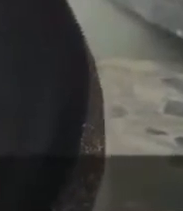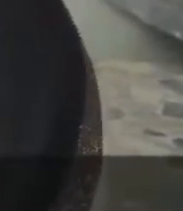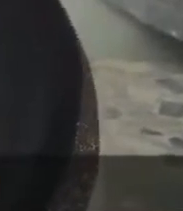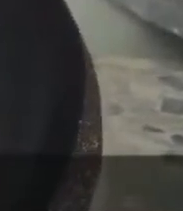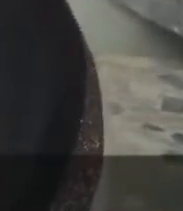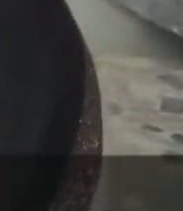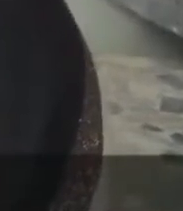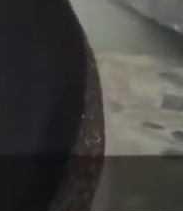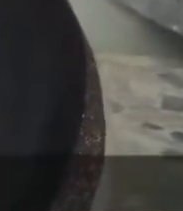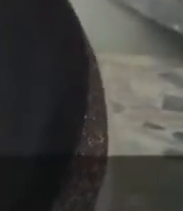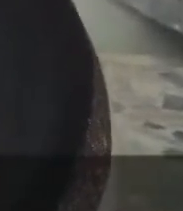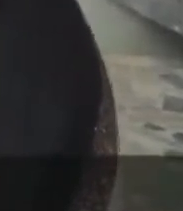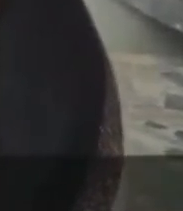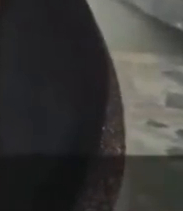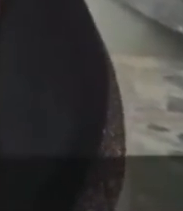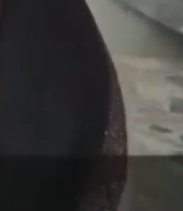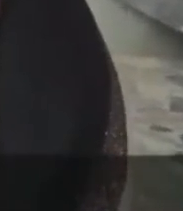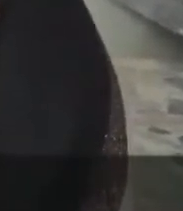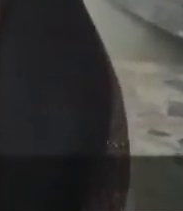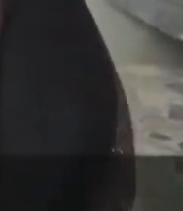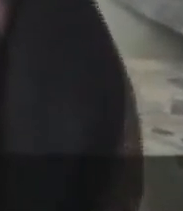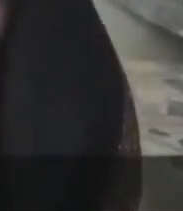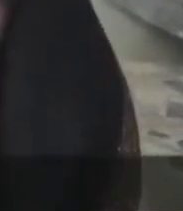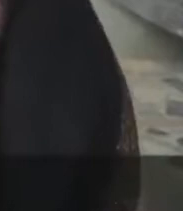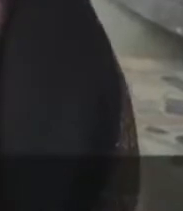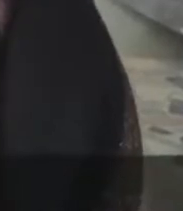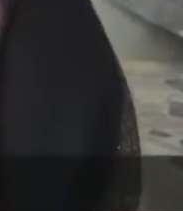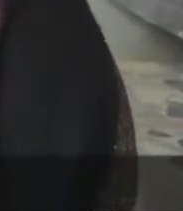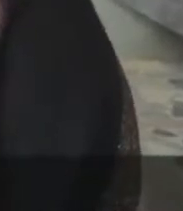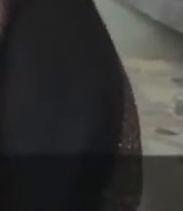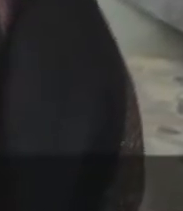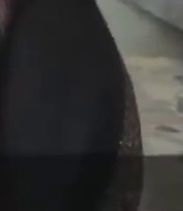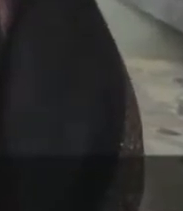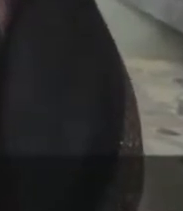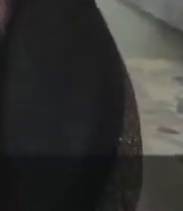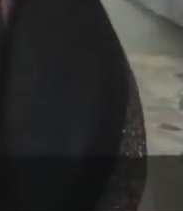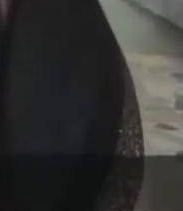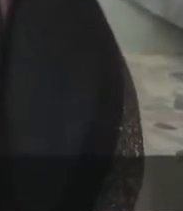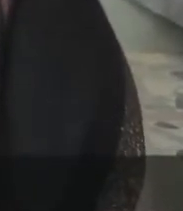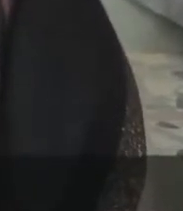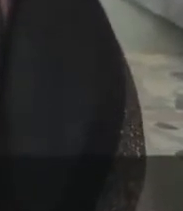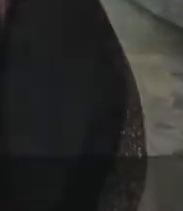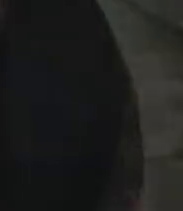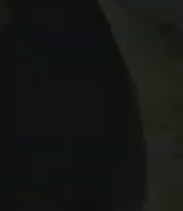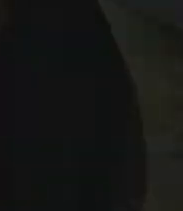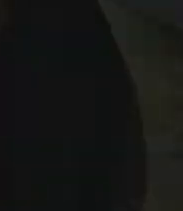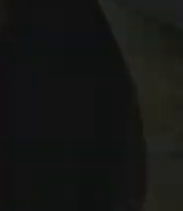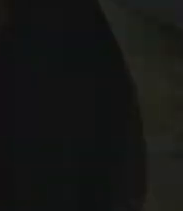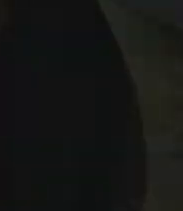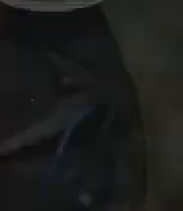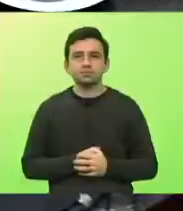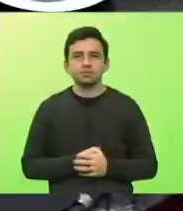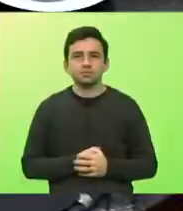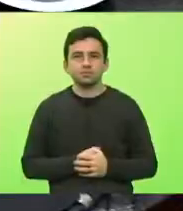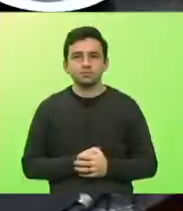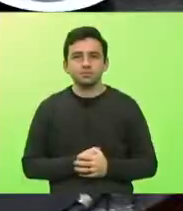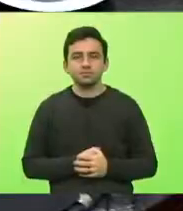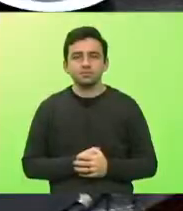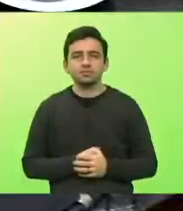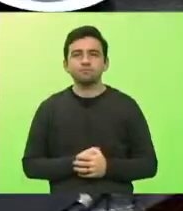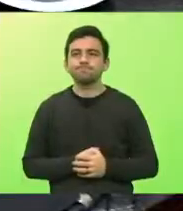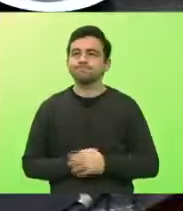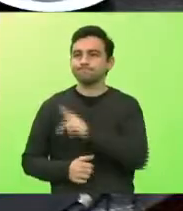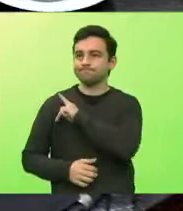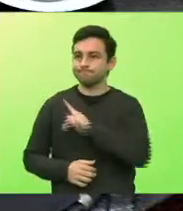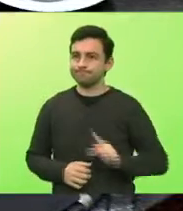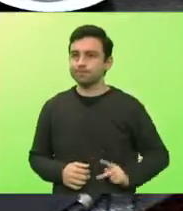agradecimento a toda a comunidade cristã evangélica que está engajada em contribuir nesse momento. E, senhor presidente, só